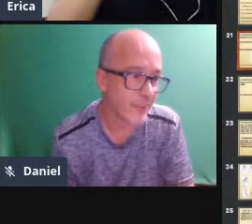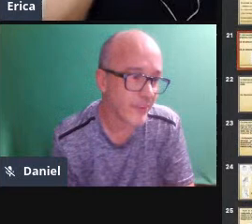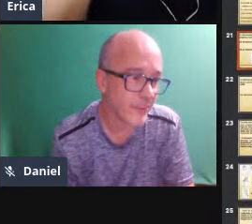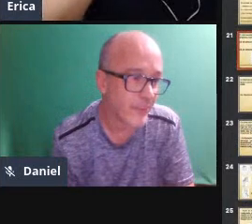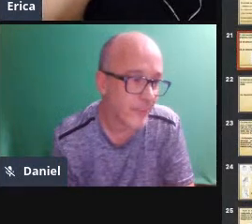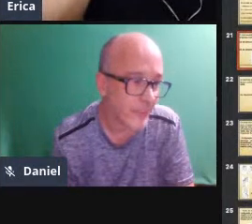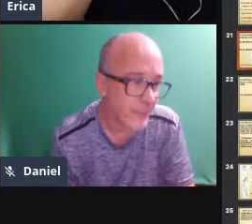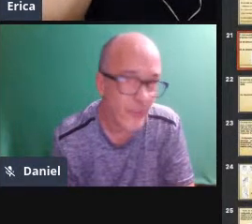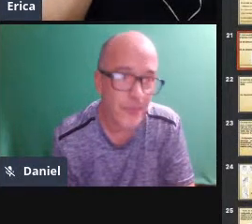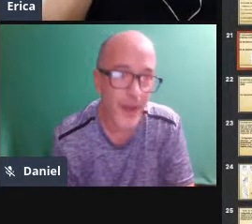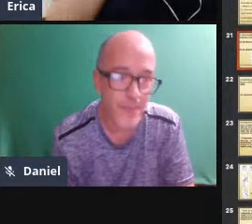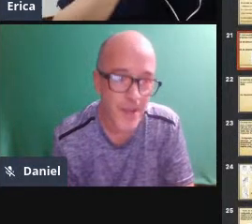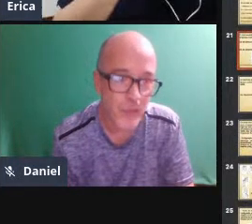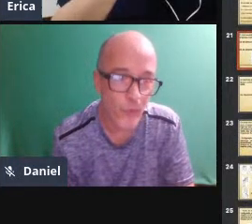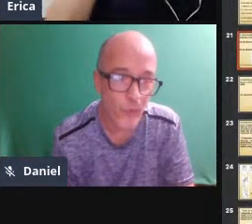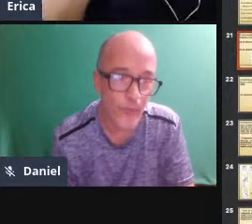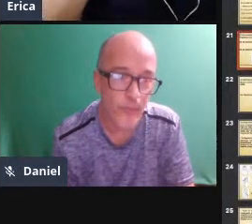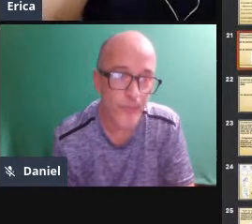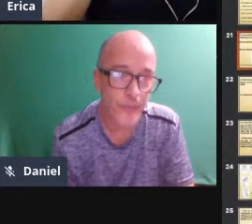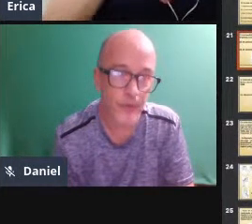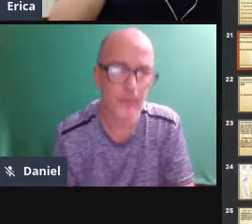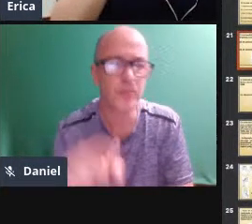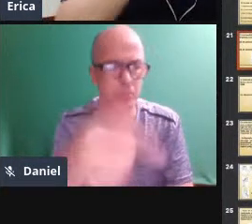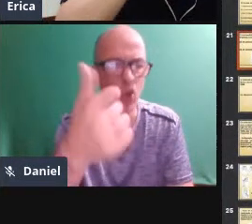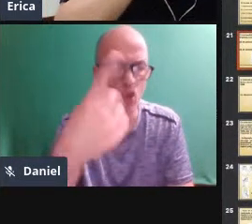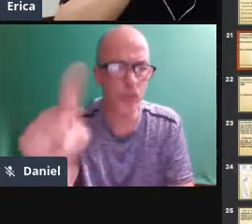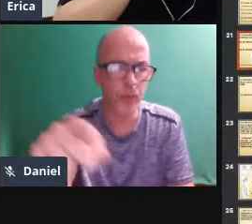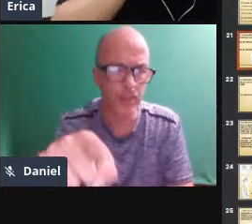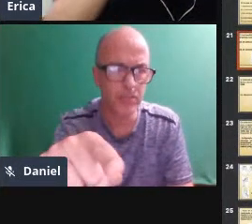Mais 3 minutos?